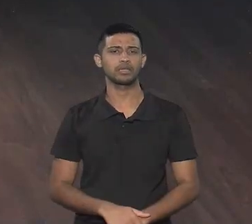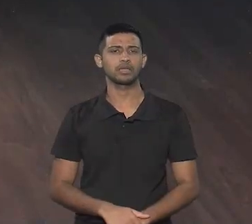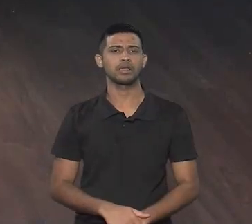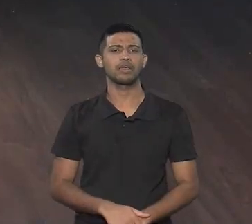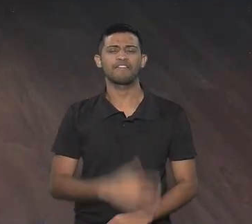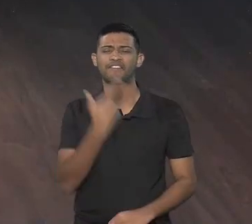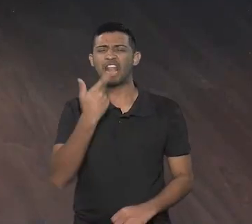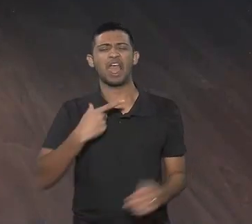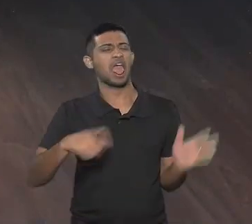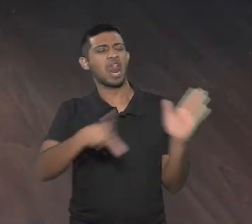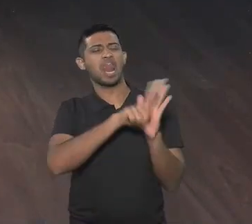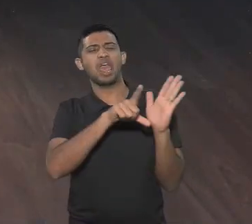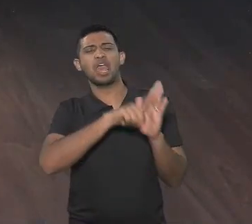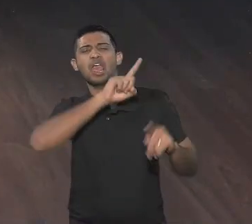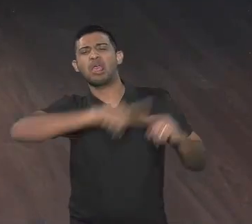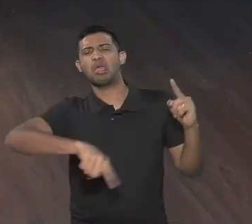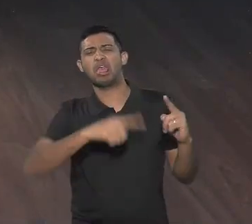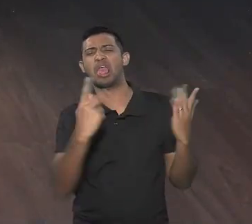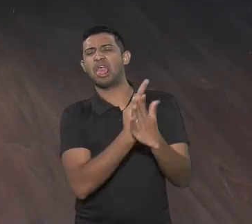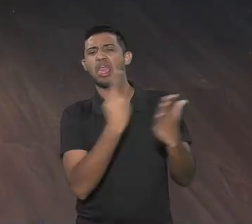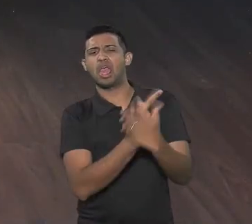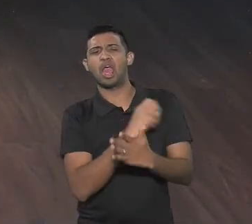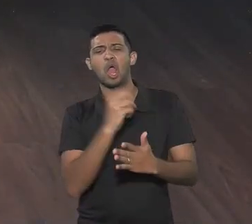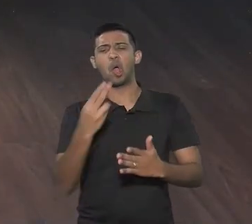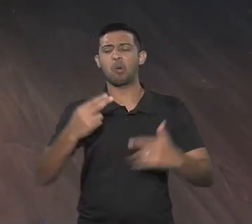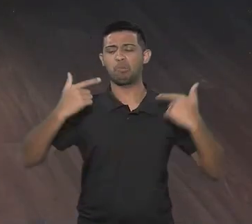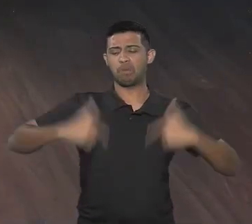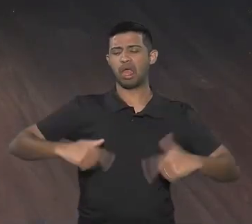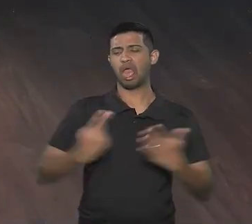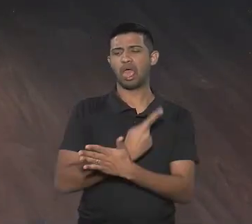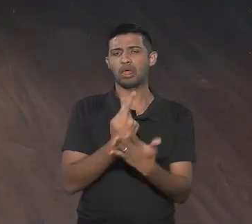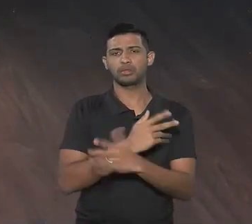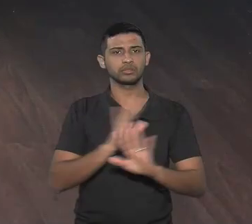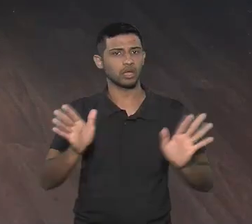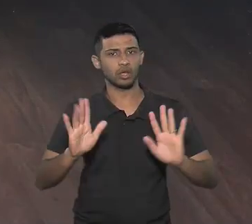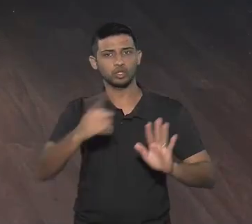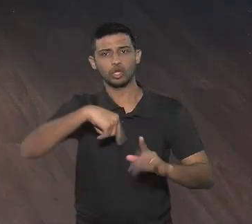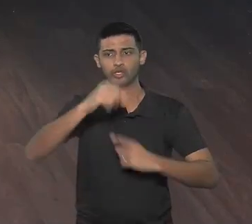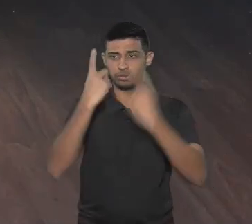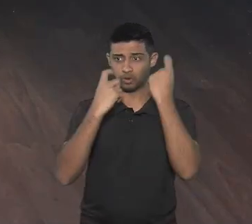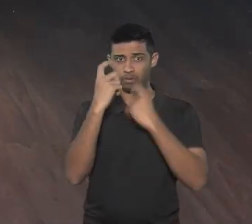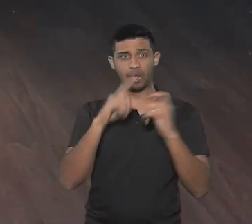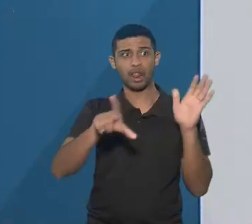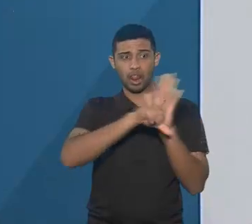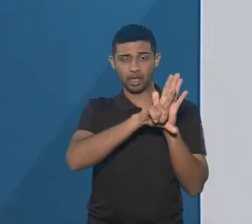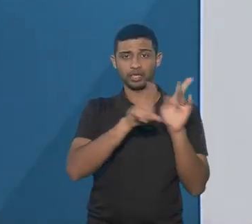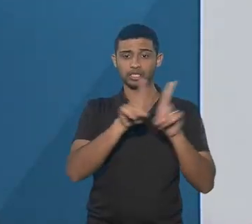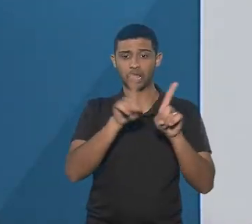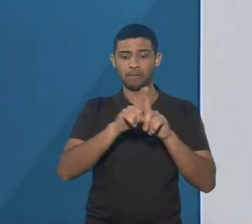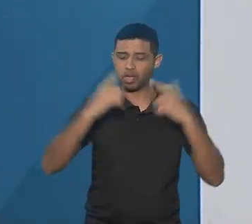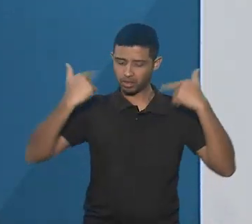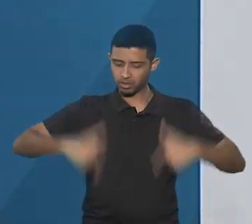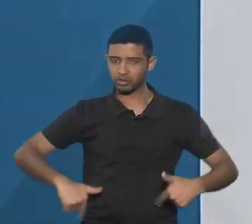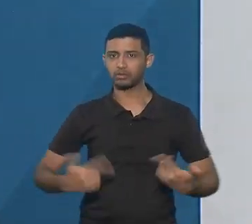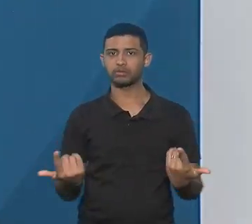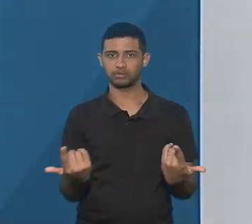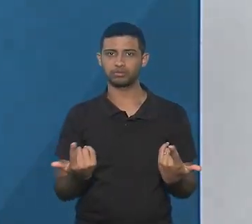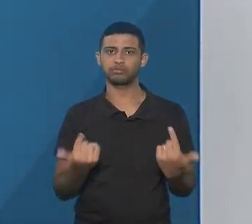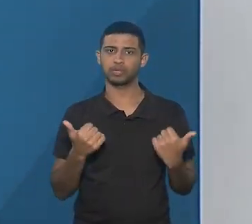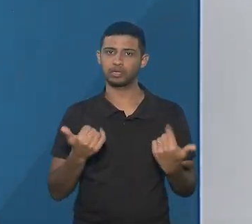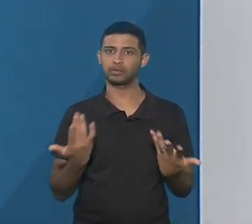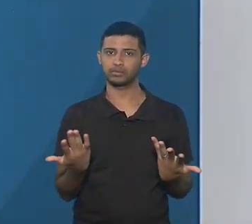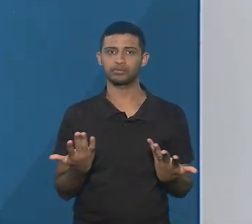tenha nenhum tipo de ilegalidade ou de imoralidade também. Nós estamos preocupados não somente com a questão legal, mas com a